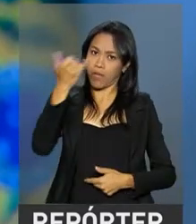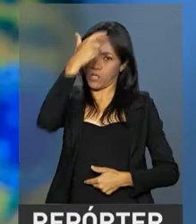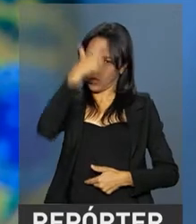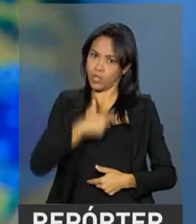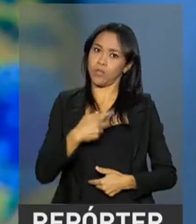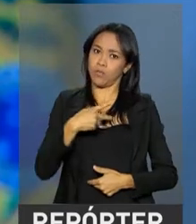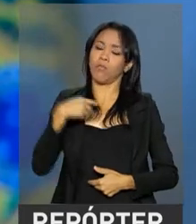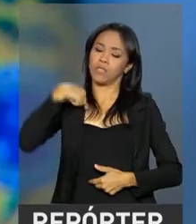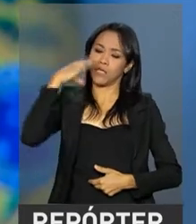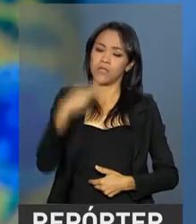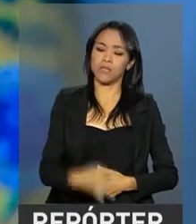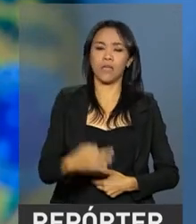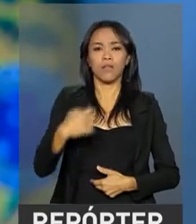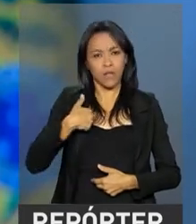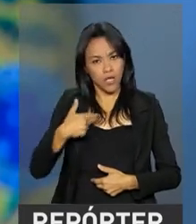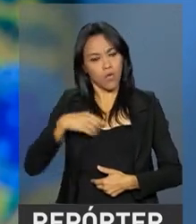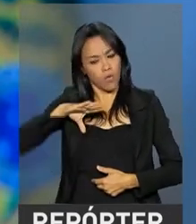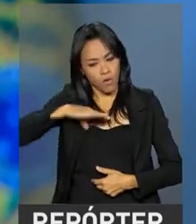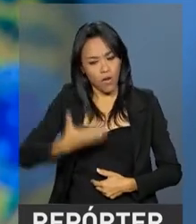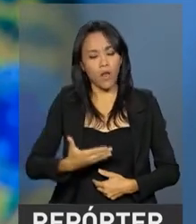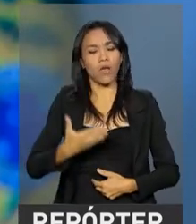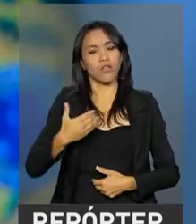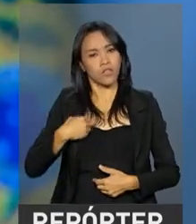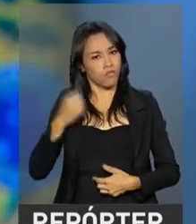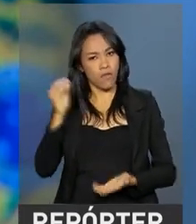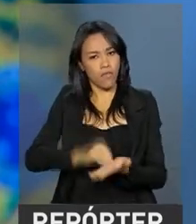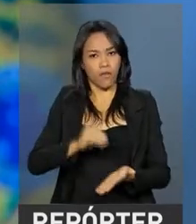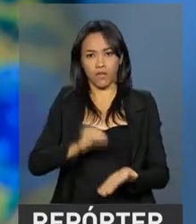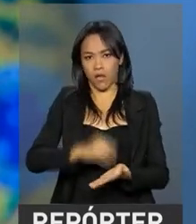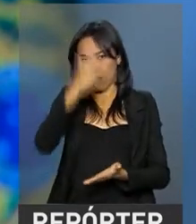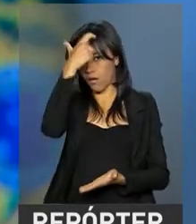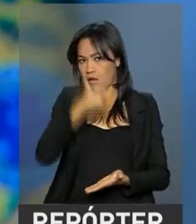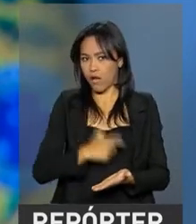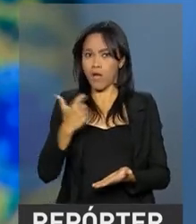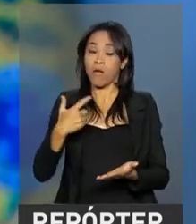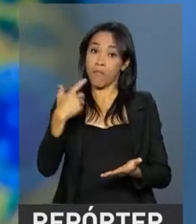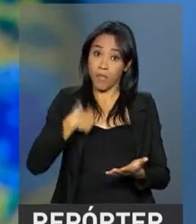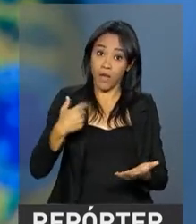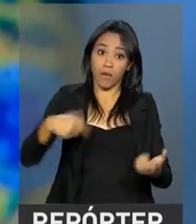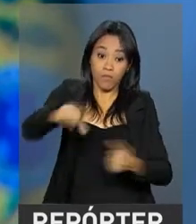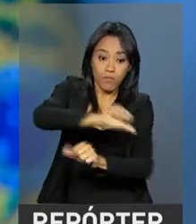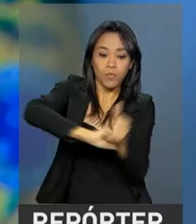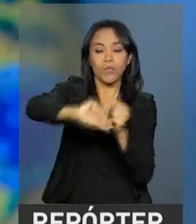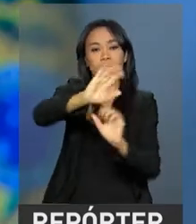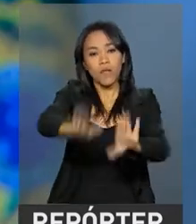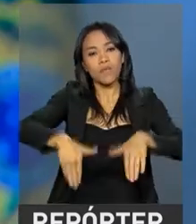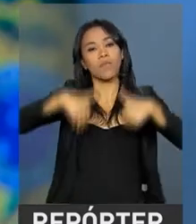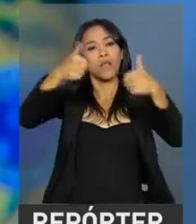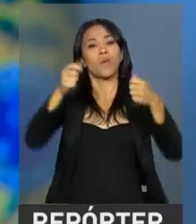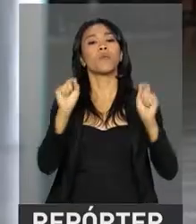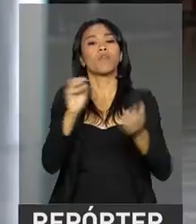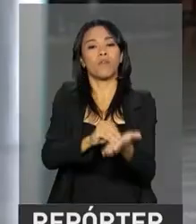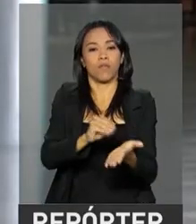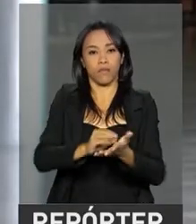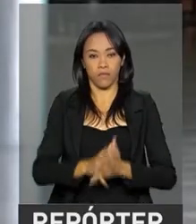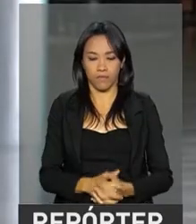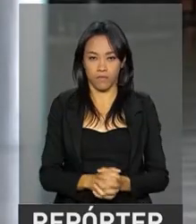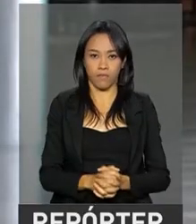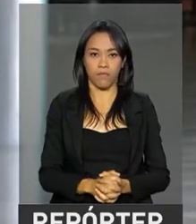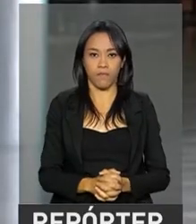sexo disposição e coragem não me faltaram para reformar e melhorar o que for preciso